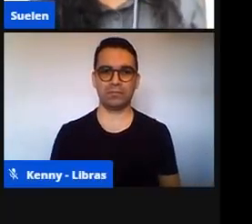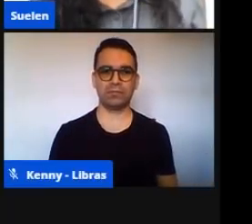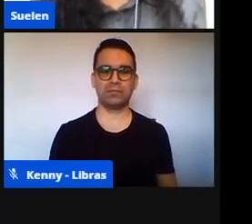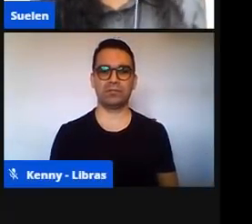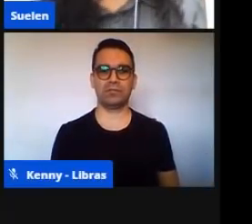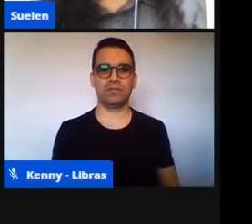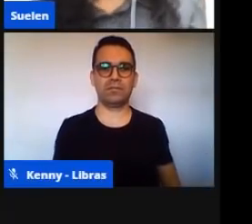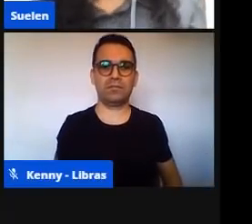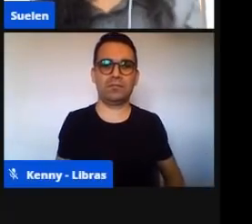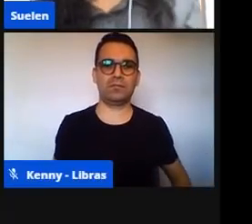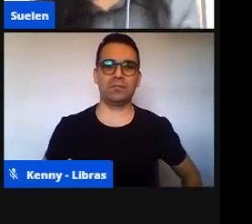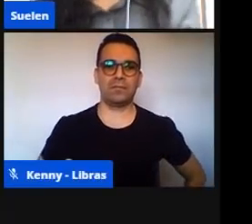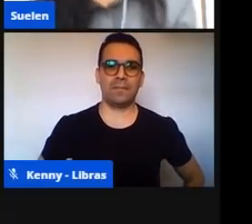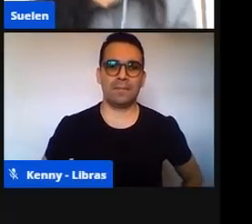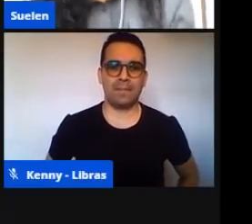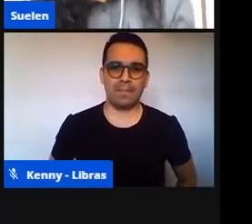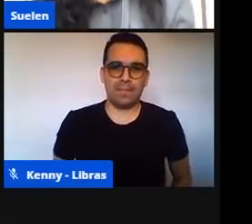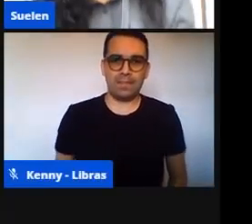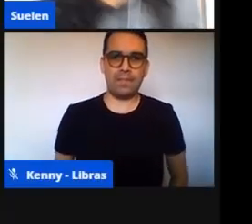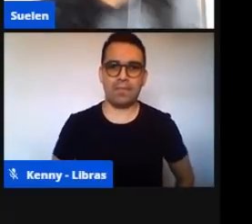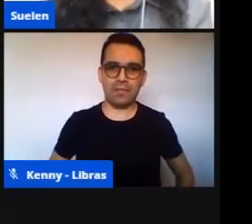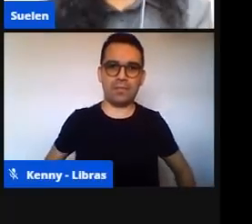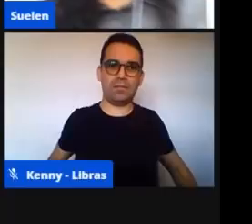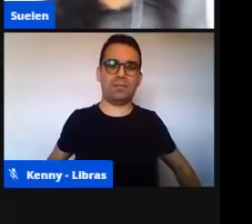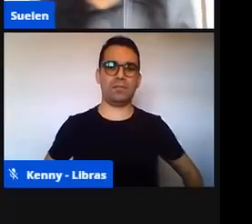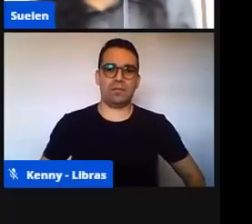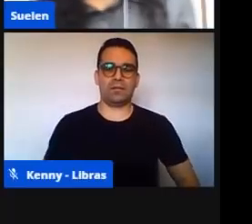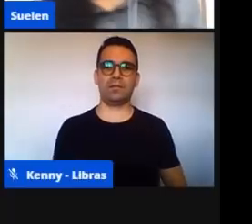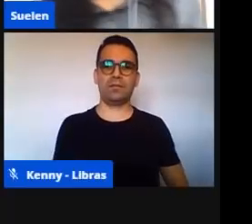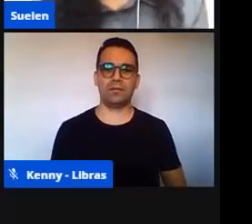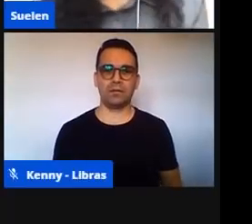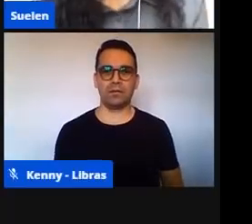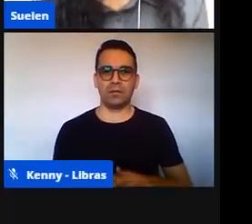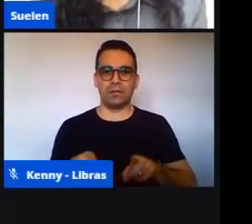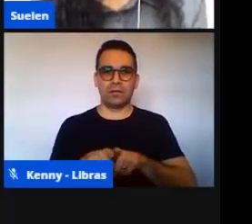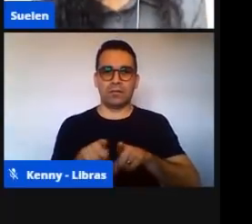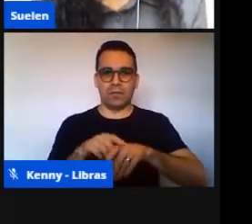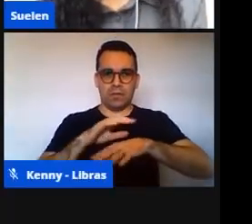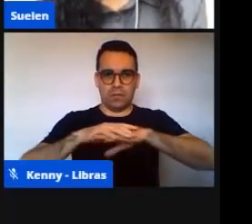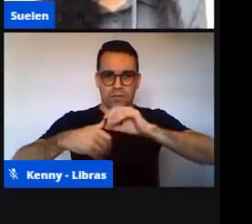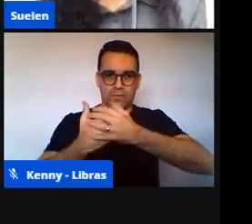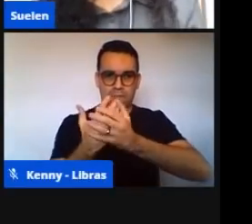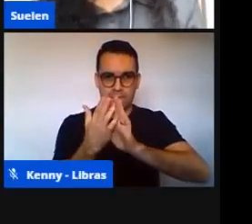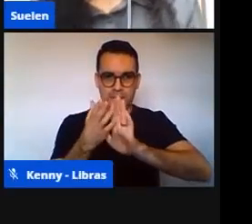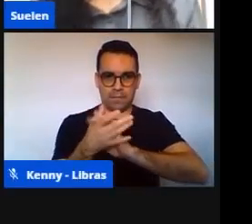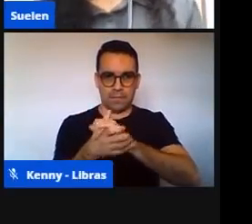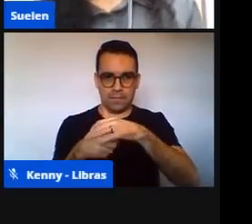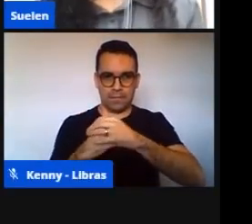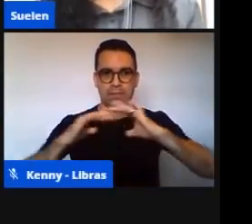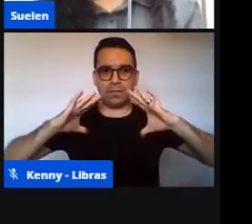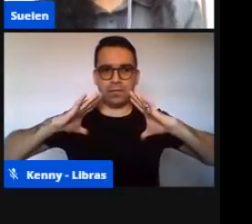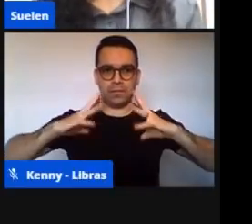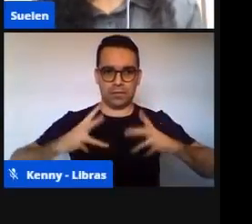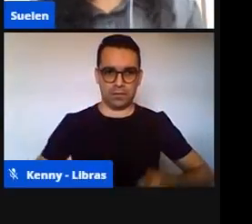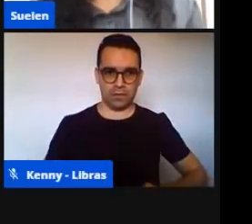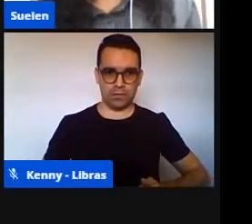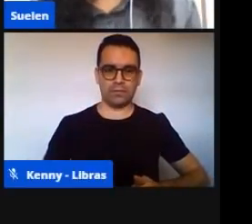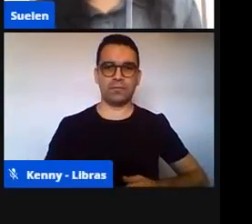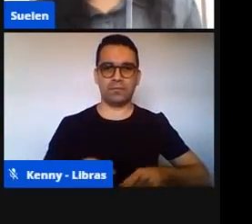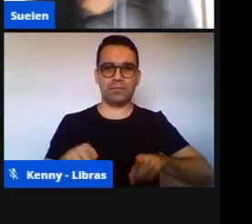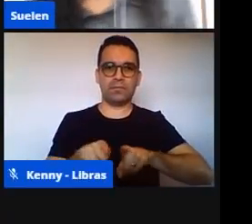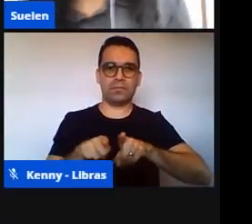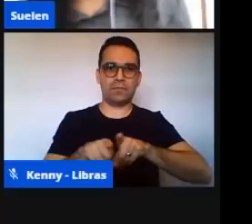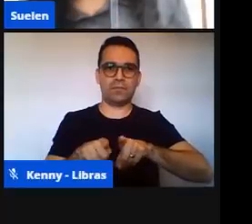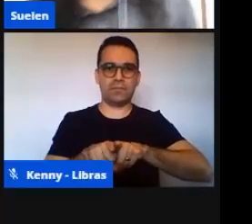ambiente seguro. Garantir a higienização adequada das mãos antes das refeições para os alunos